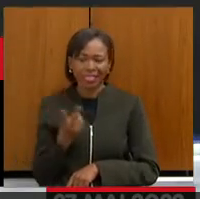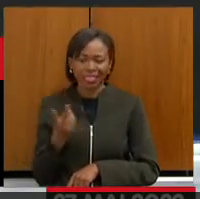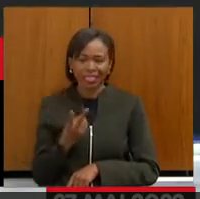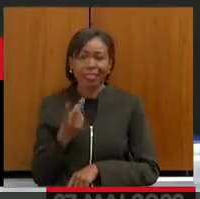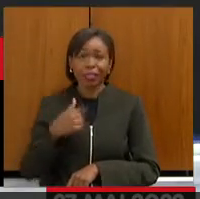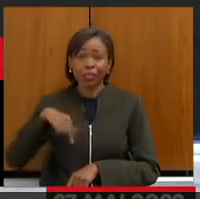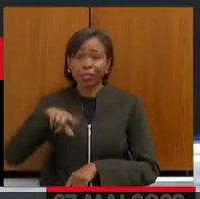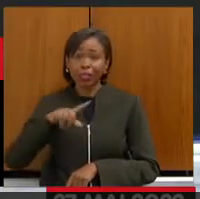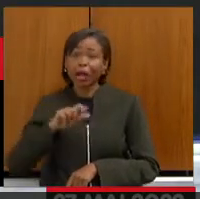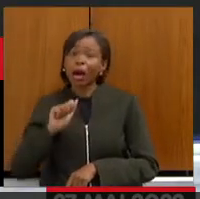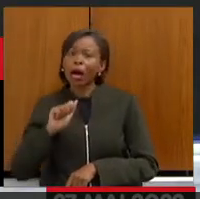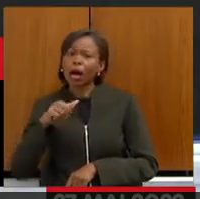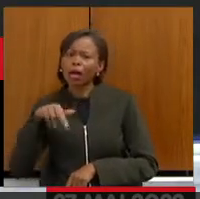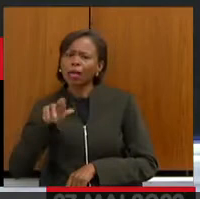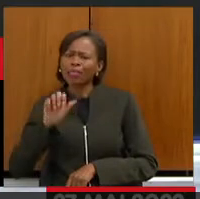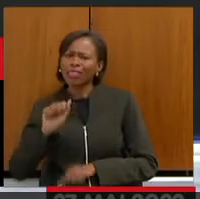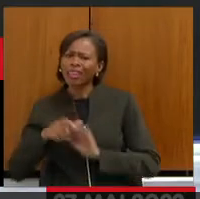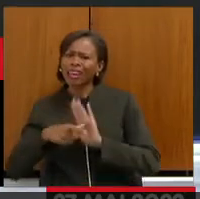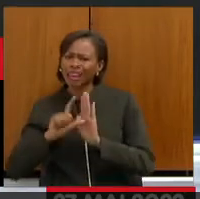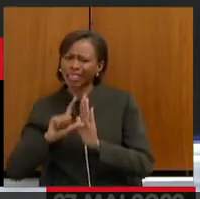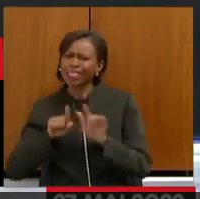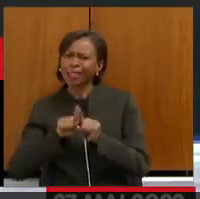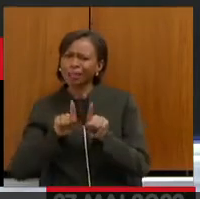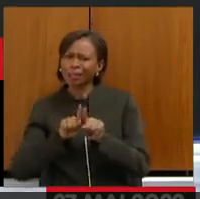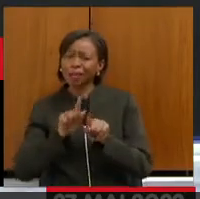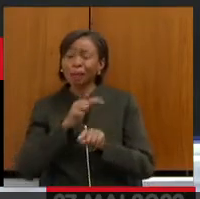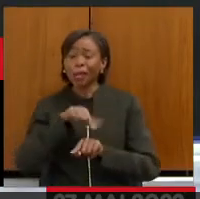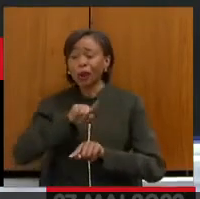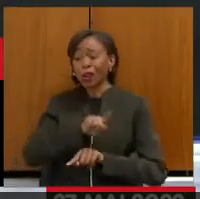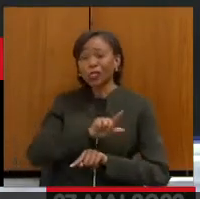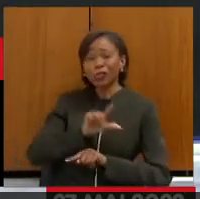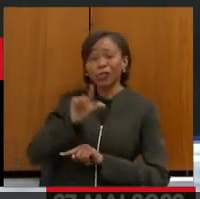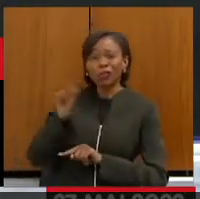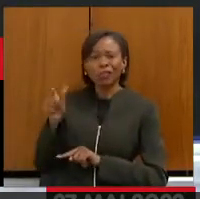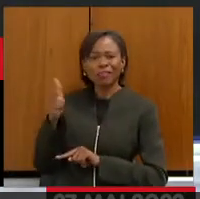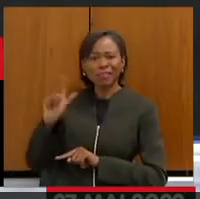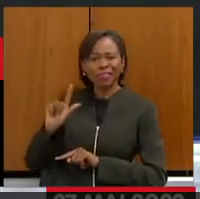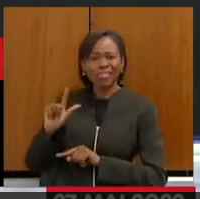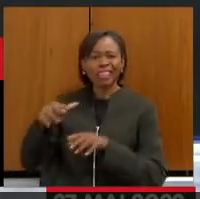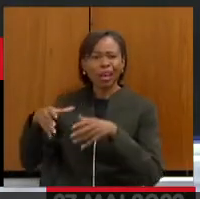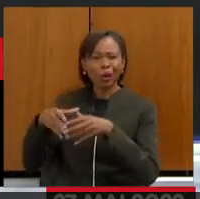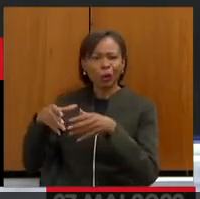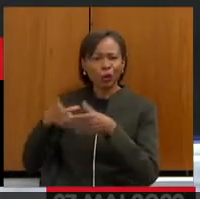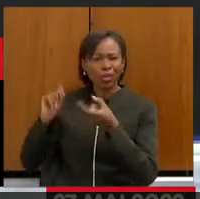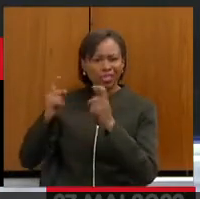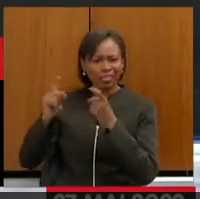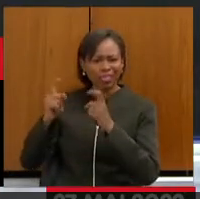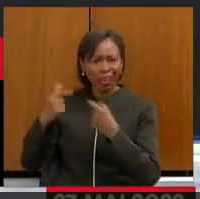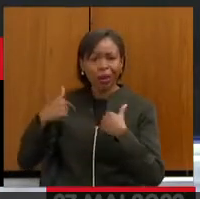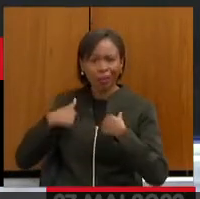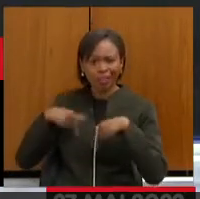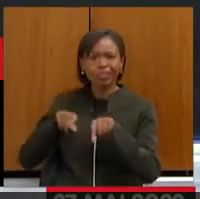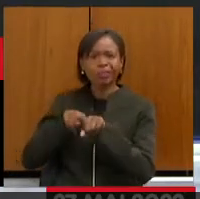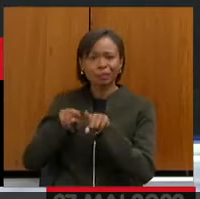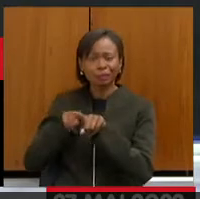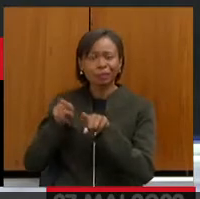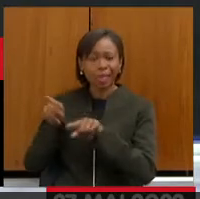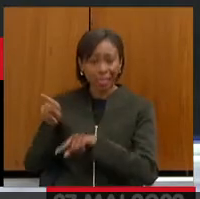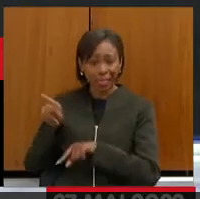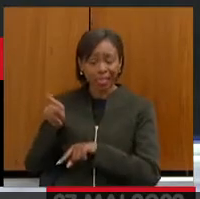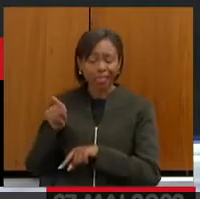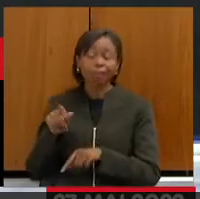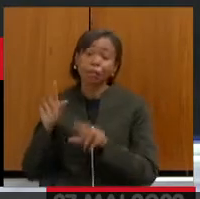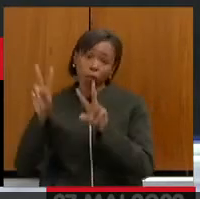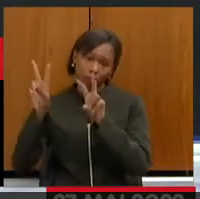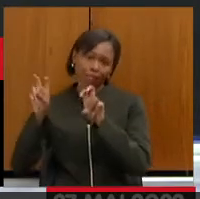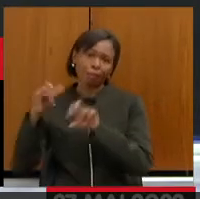a André de Jesus esteve aqui e a gente tá na outra comissão Inclusive eu estava lá também fazendo uma uma saudação não tem muito